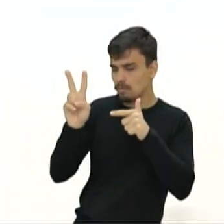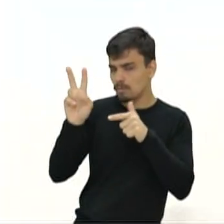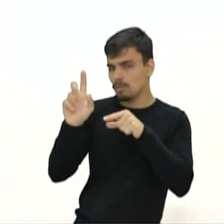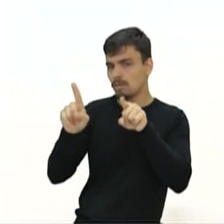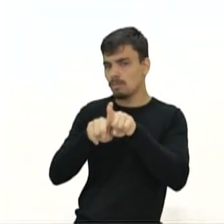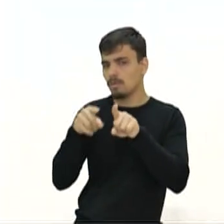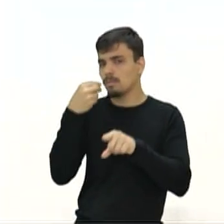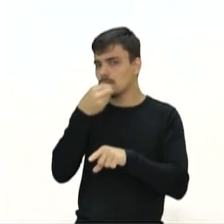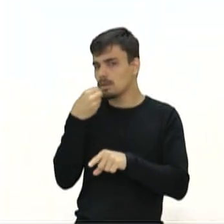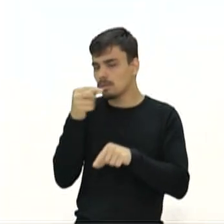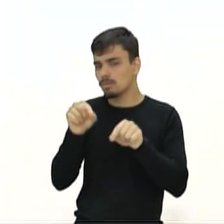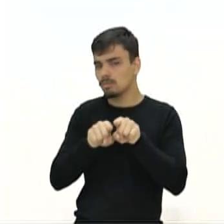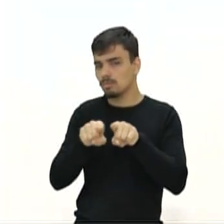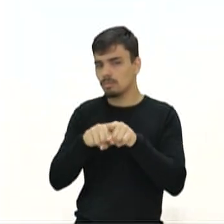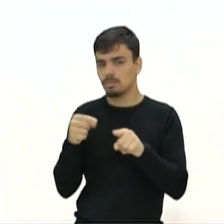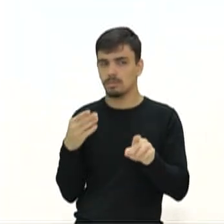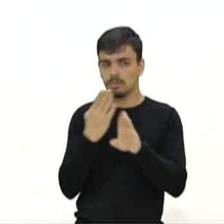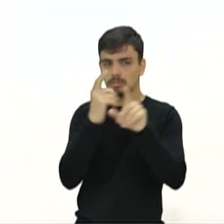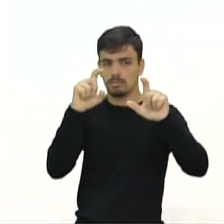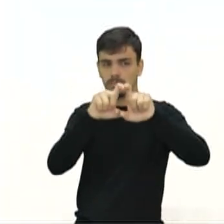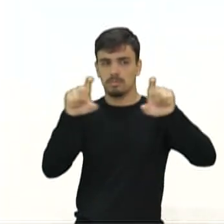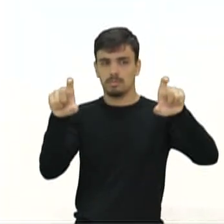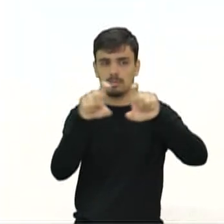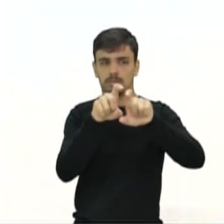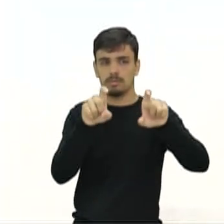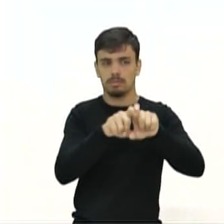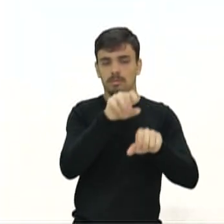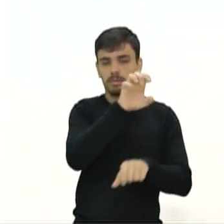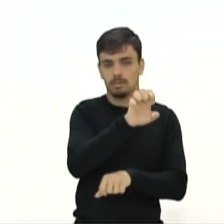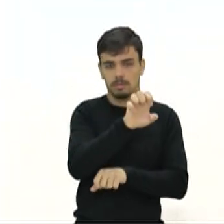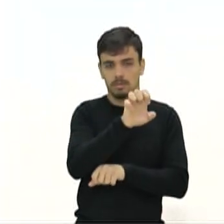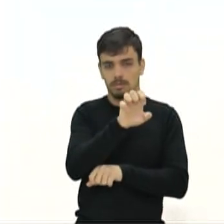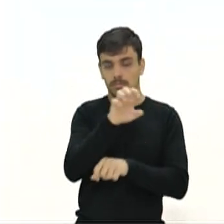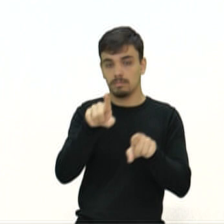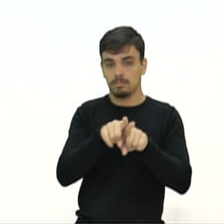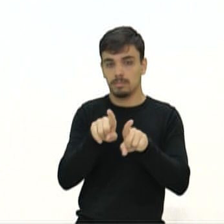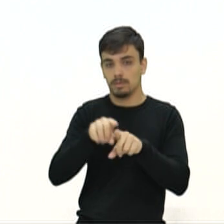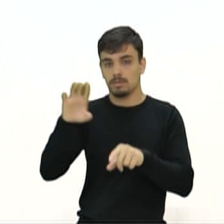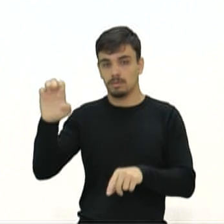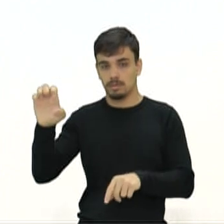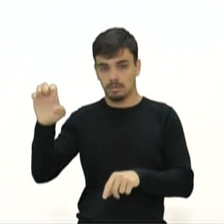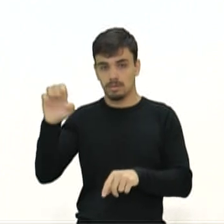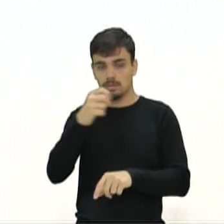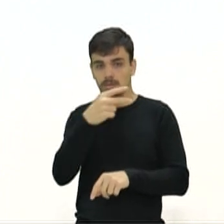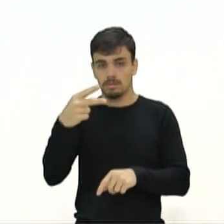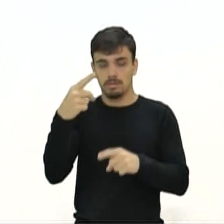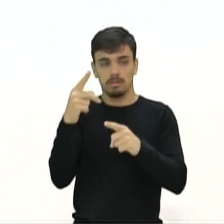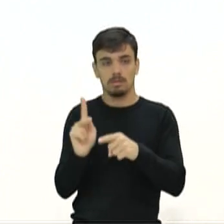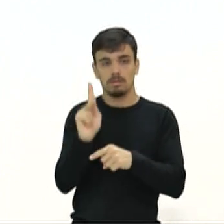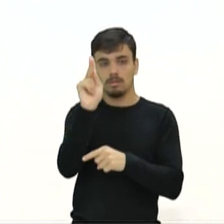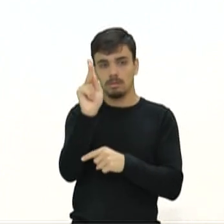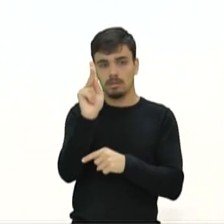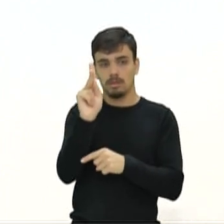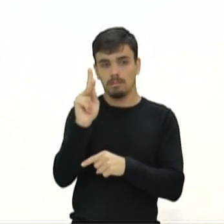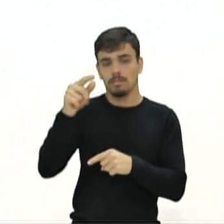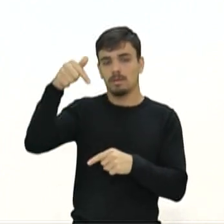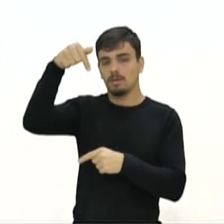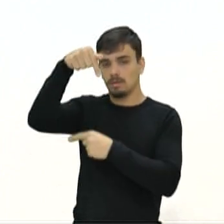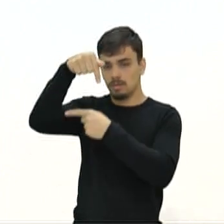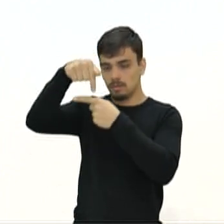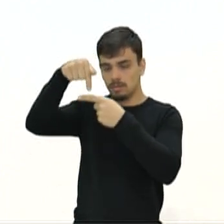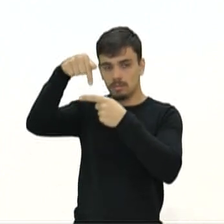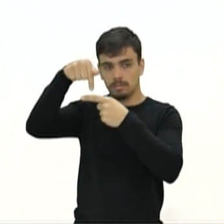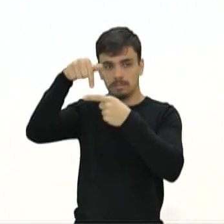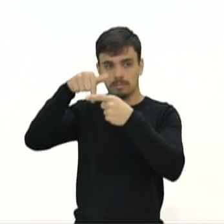de teste, eu vou chegar nessa expressão, que o campo é a constante vezes a carga maiúscula dividido